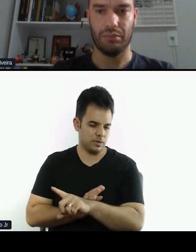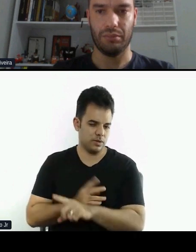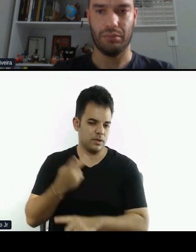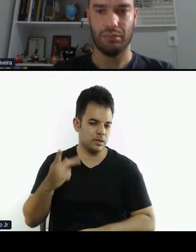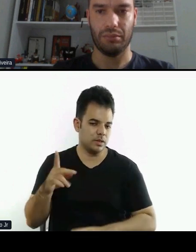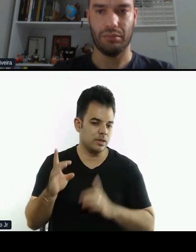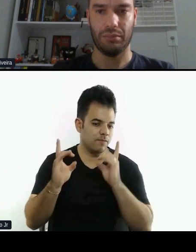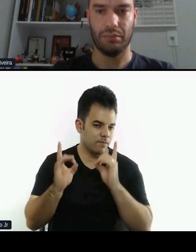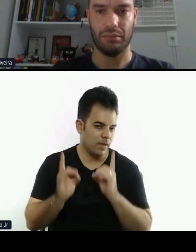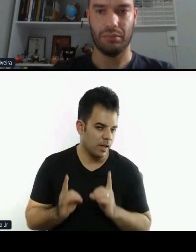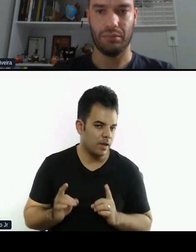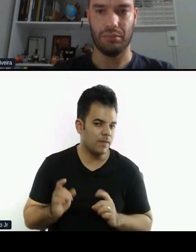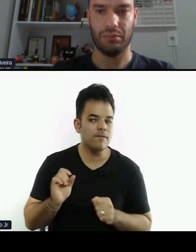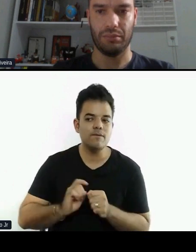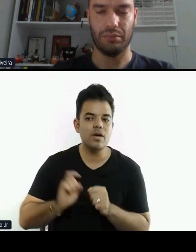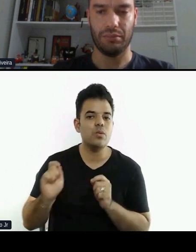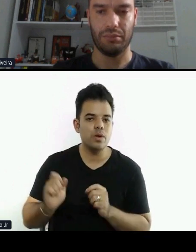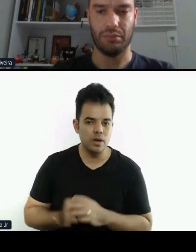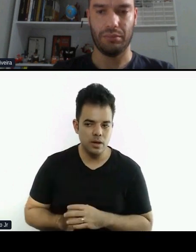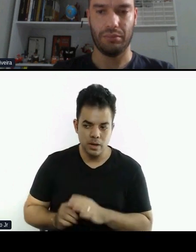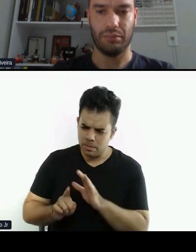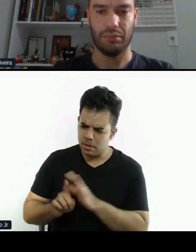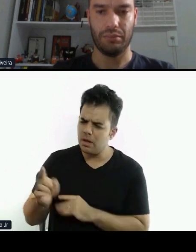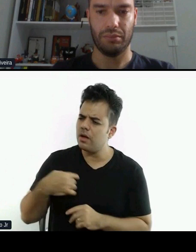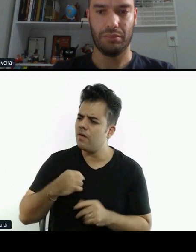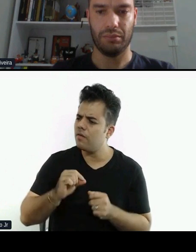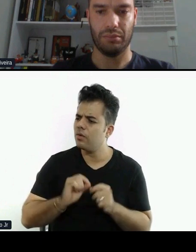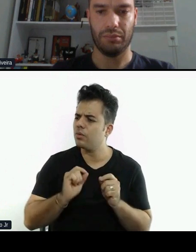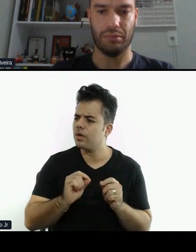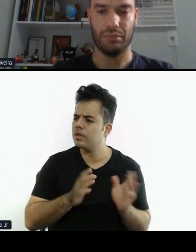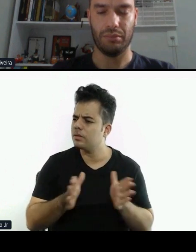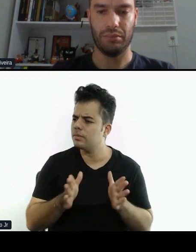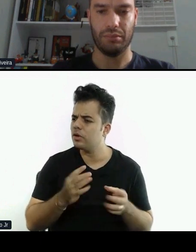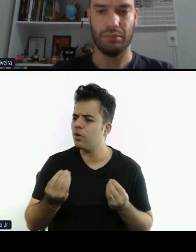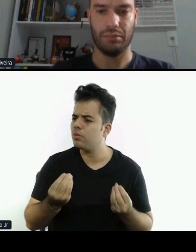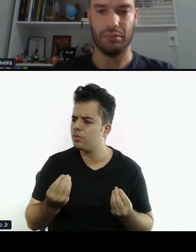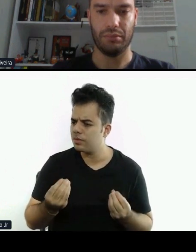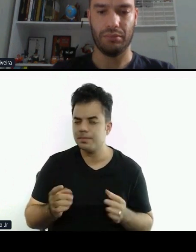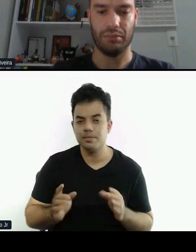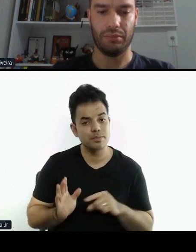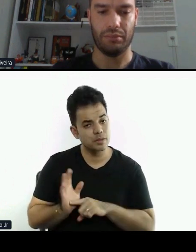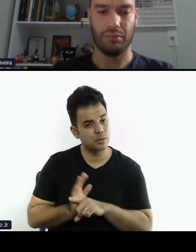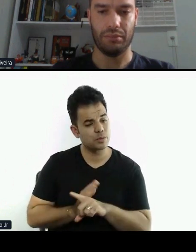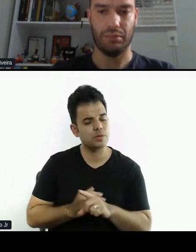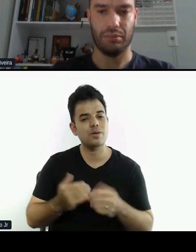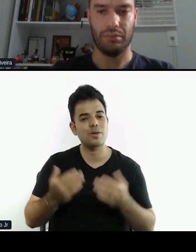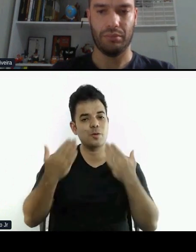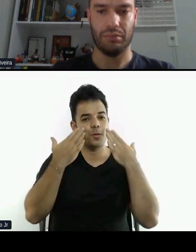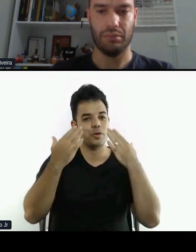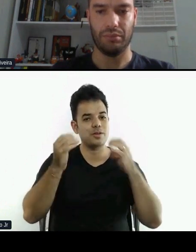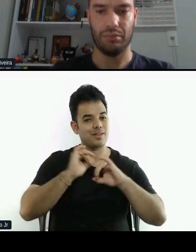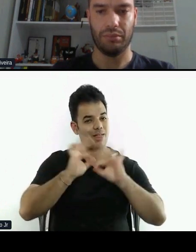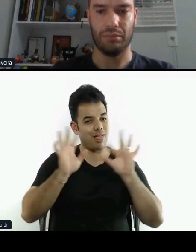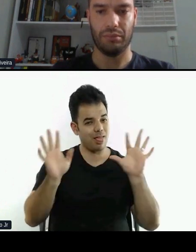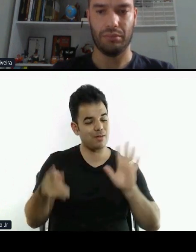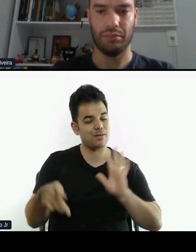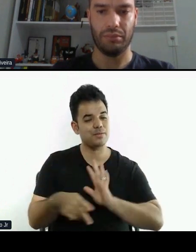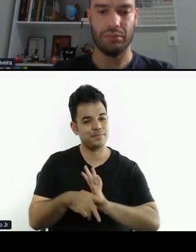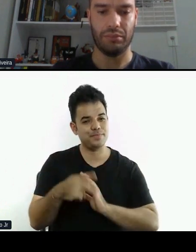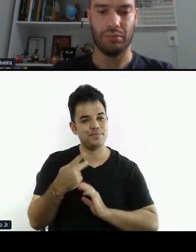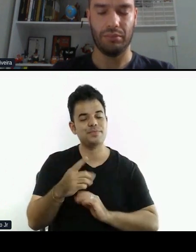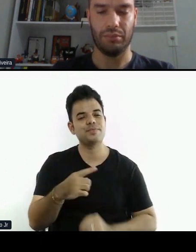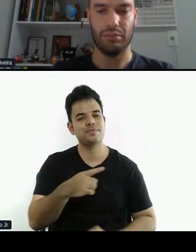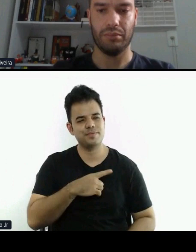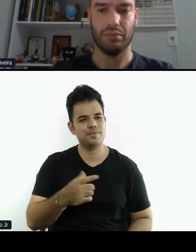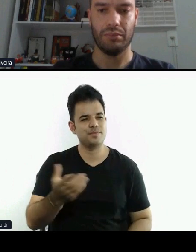fazer. O exemplo, acho que clássico, que se tem isso, para a gente poder demonstrar o que eu estou tentando falar, que foi situações que eu tive